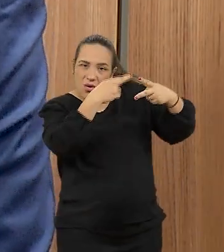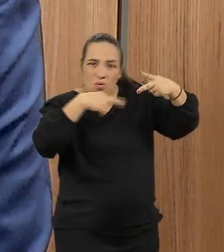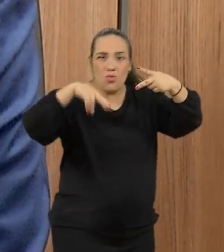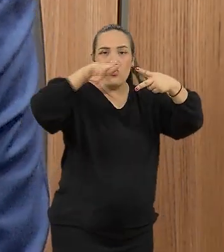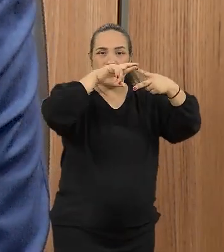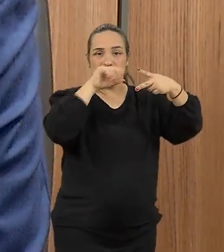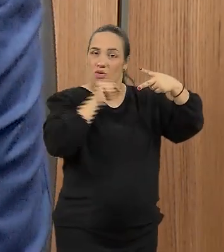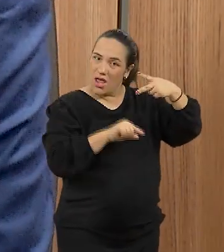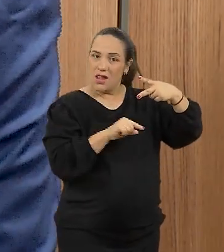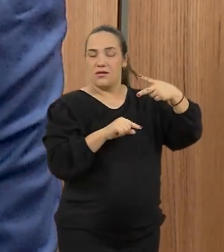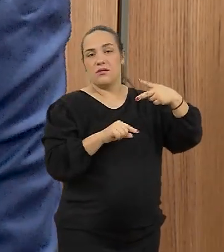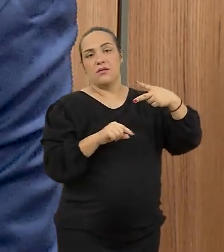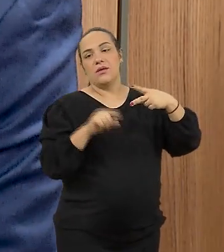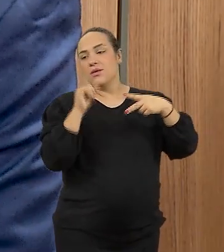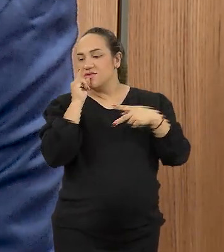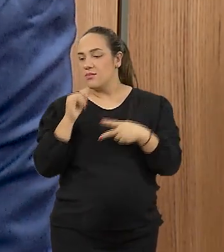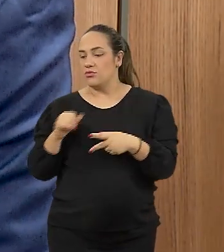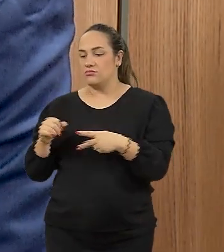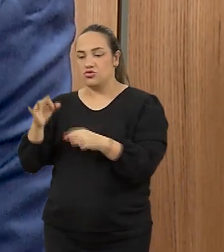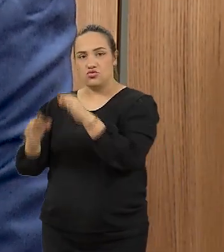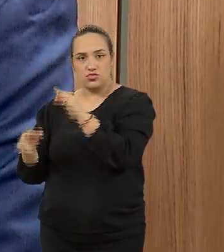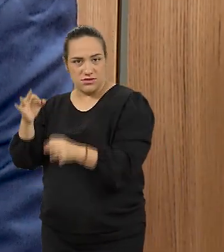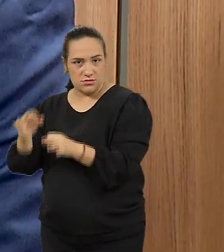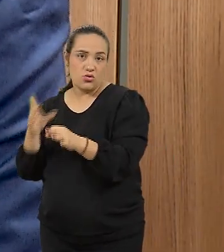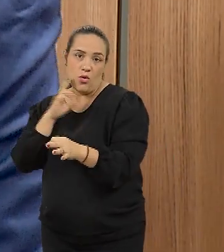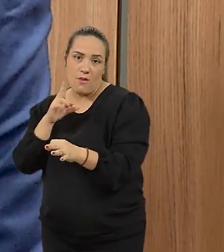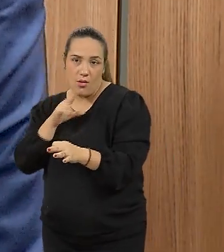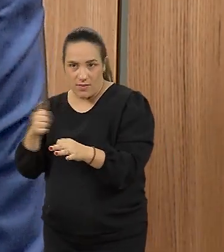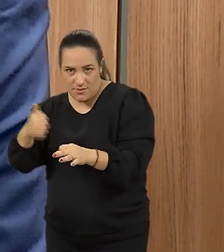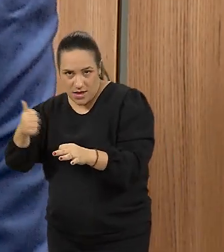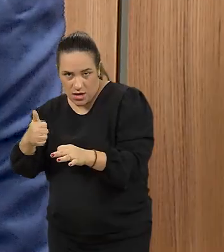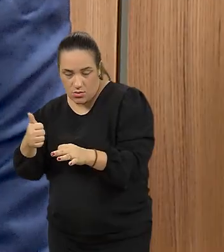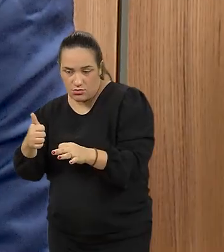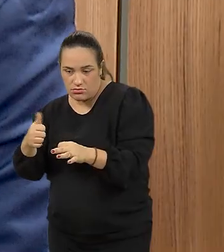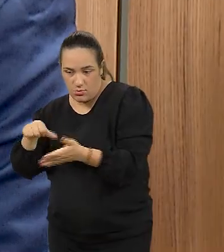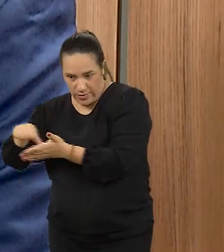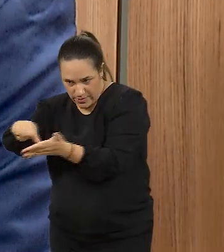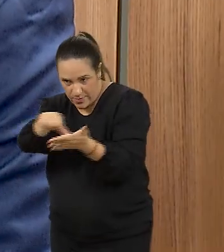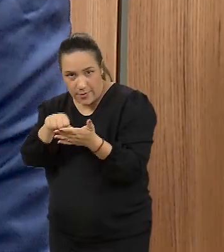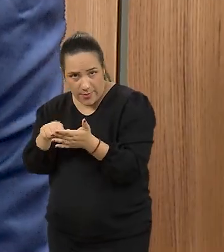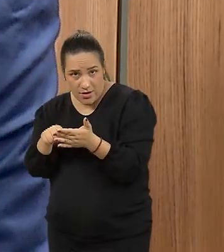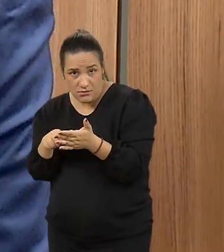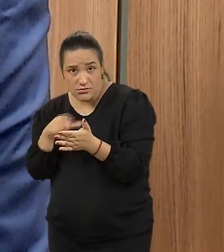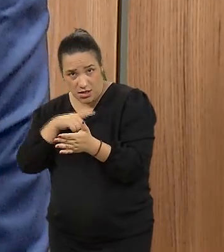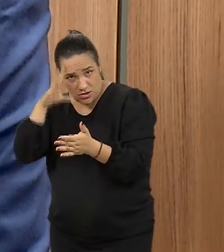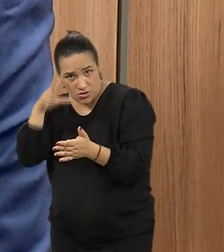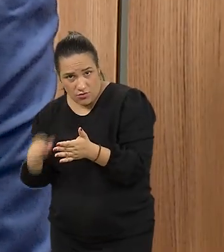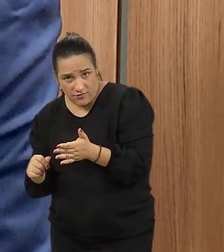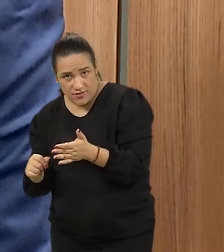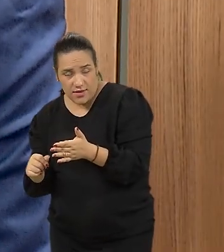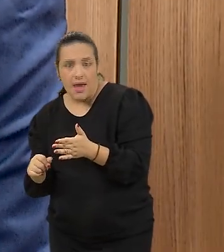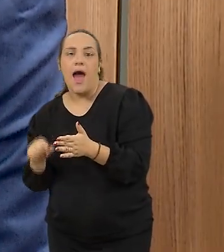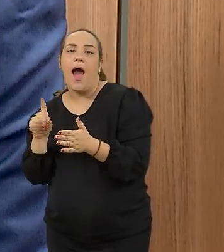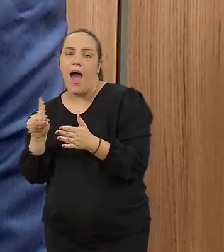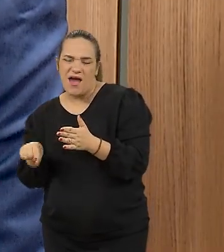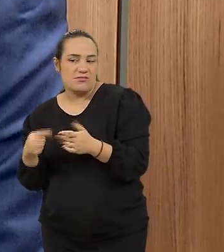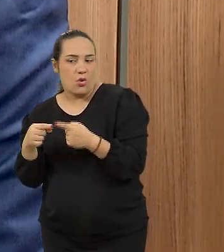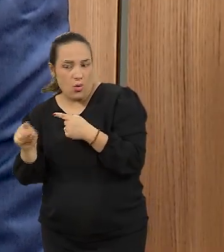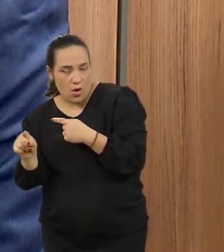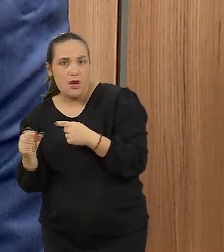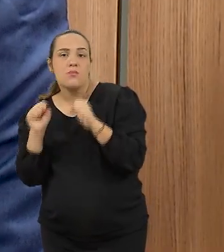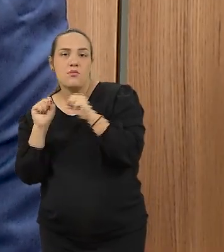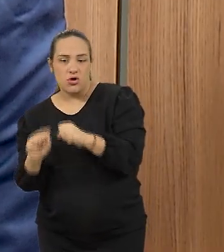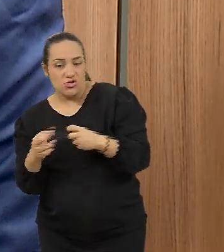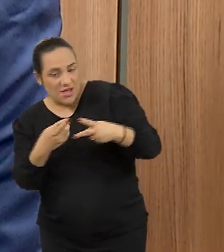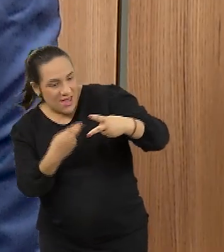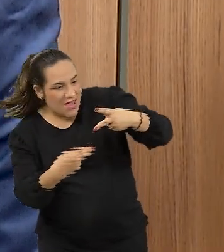toda decisão dada por um juiz, em sentido genérico, uma decisão definitiva, ela pode ser questionada em função do que a